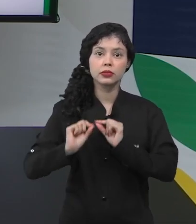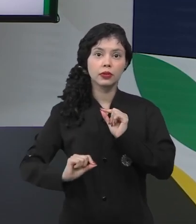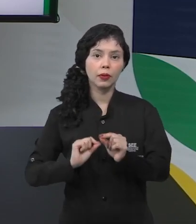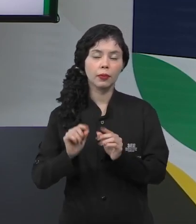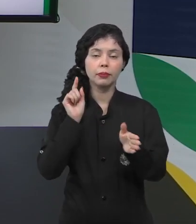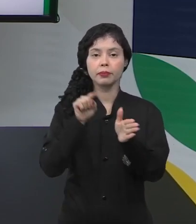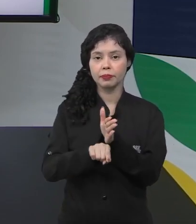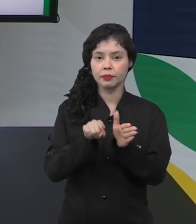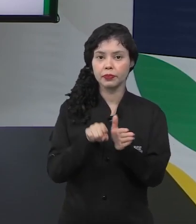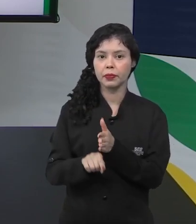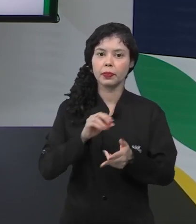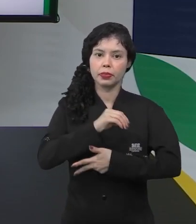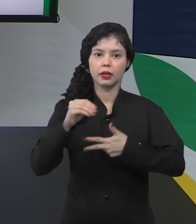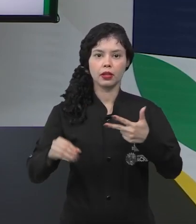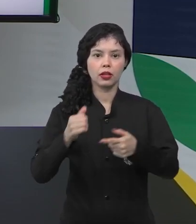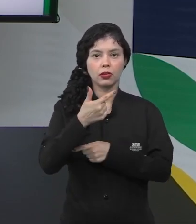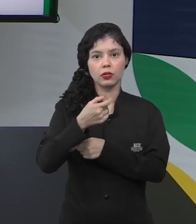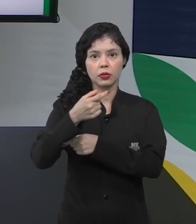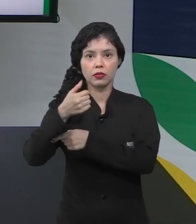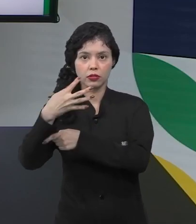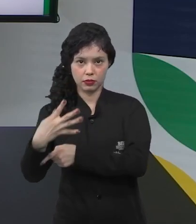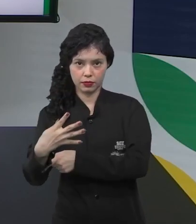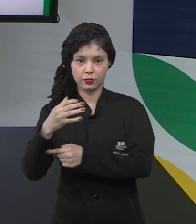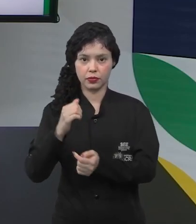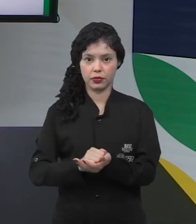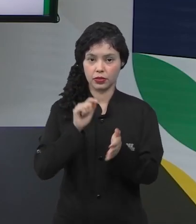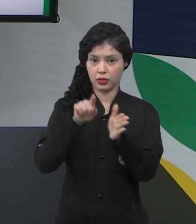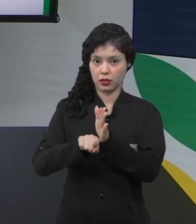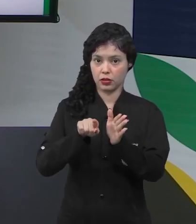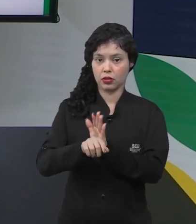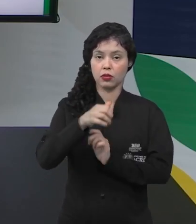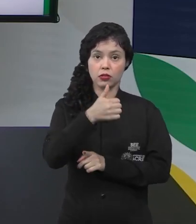uma questão do Enem 2024, questão